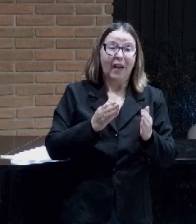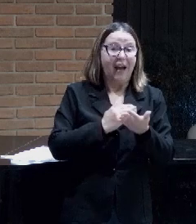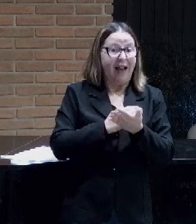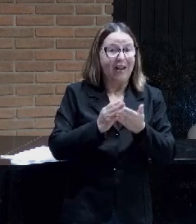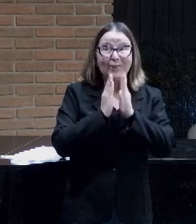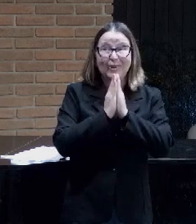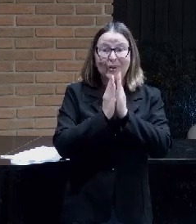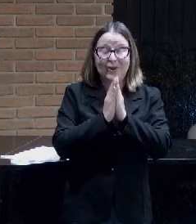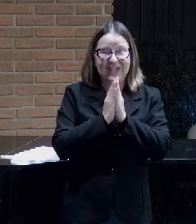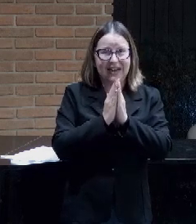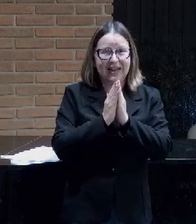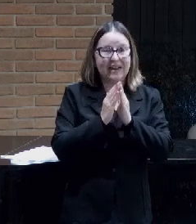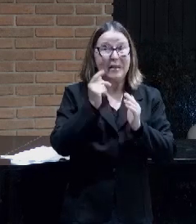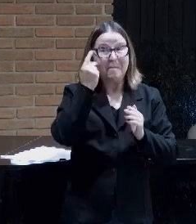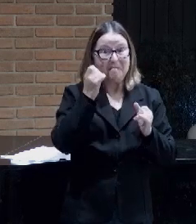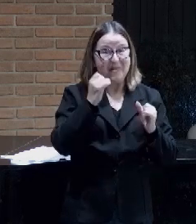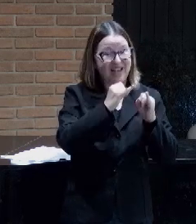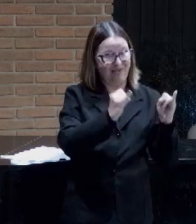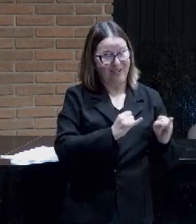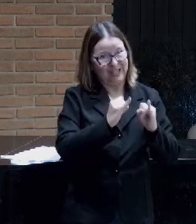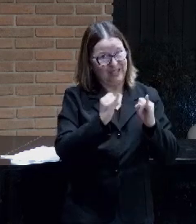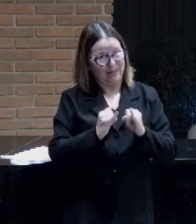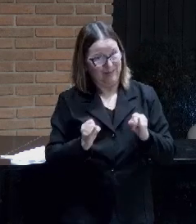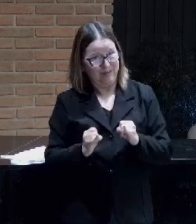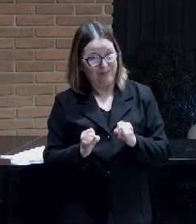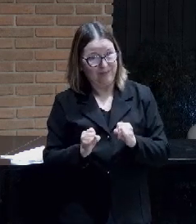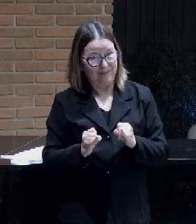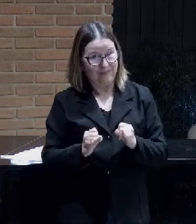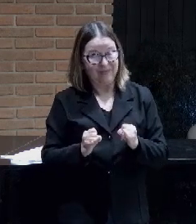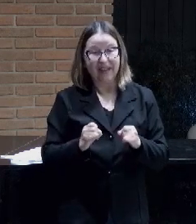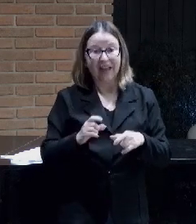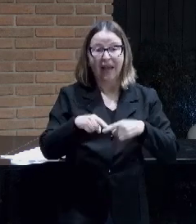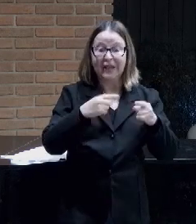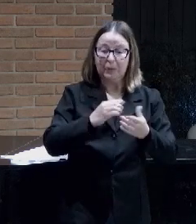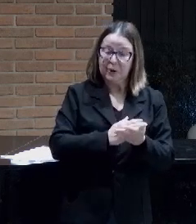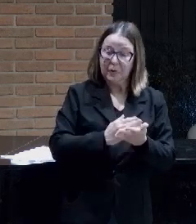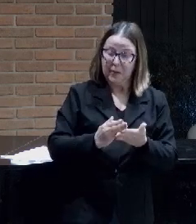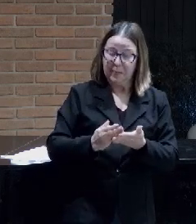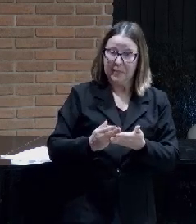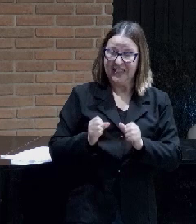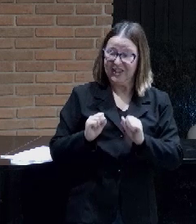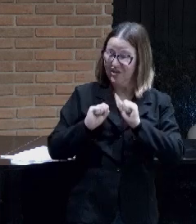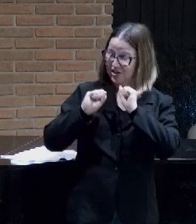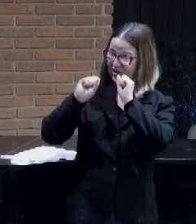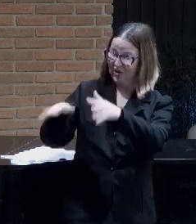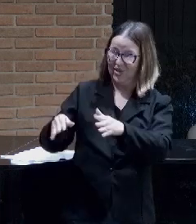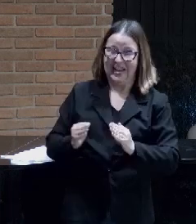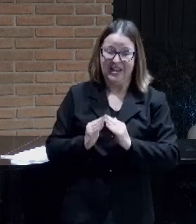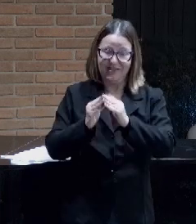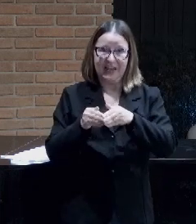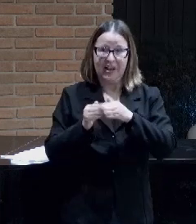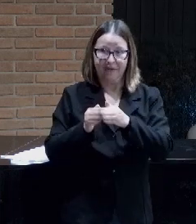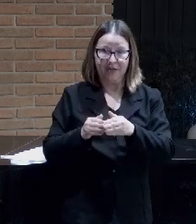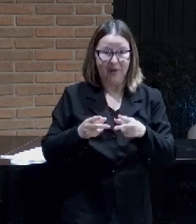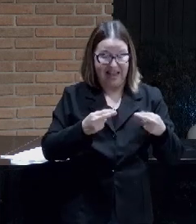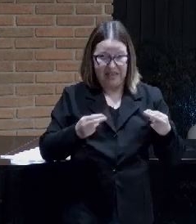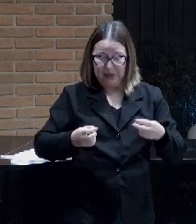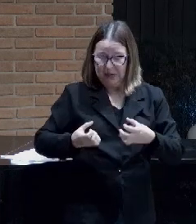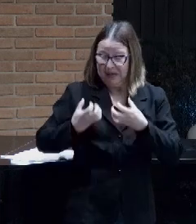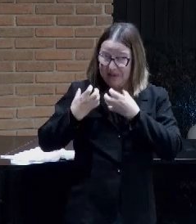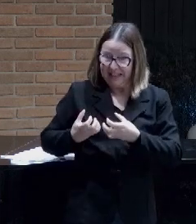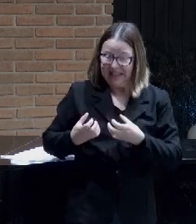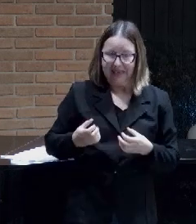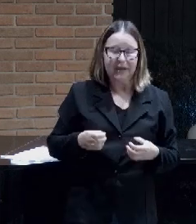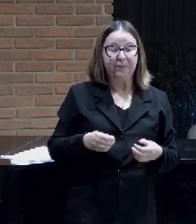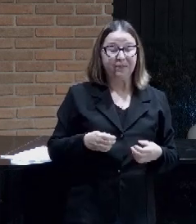carga que estava no navio, para que ele ficasse mais leve. Jonas, porém, havia descido ao porão do navio, e ali